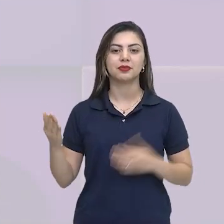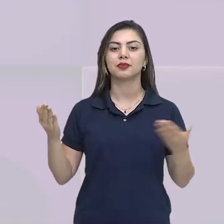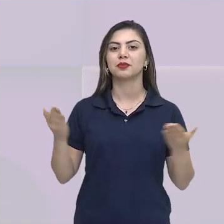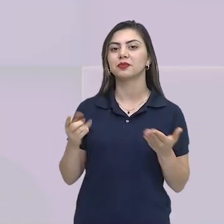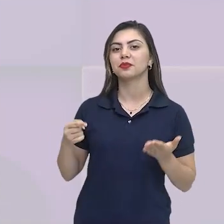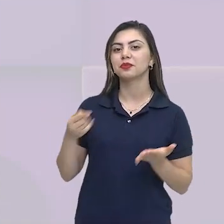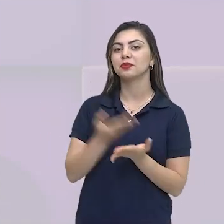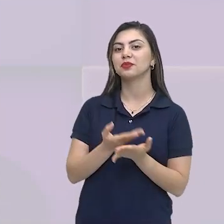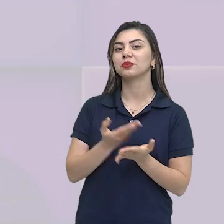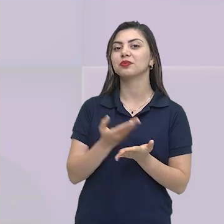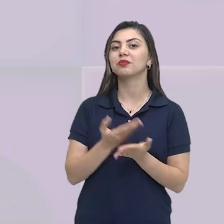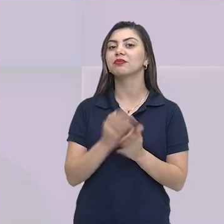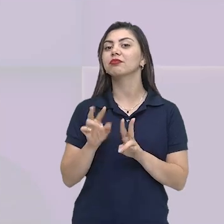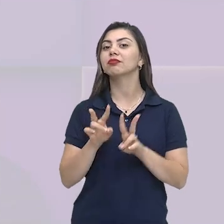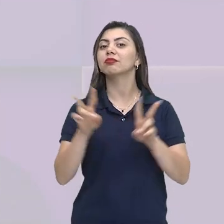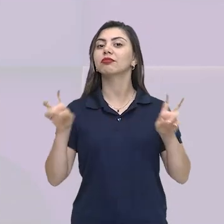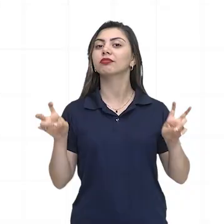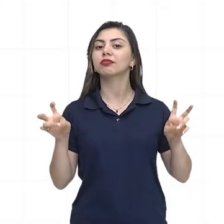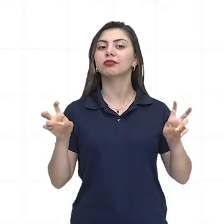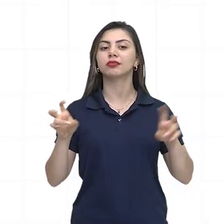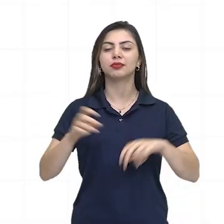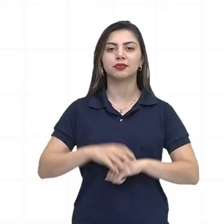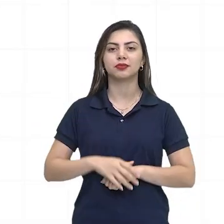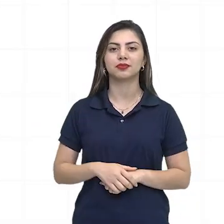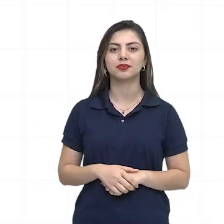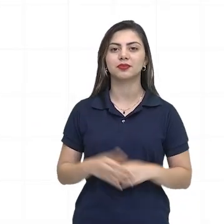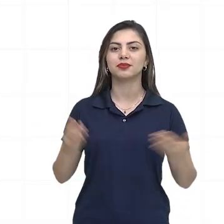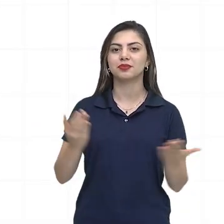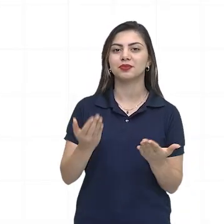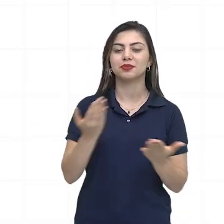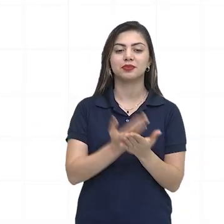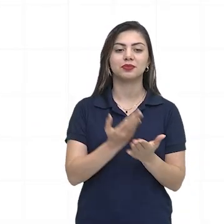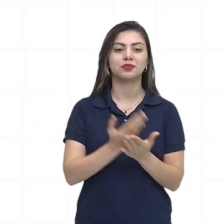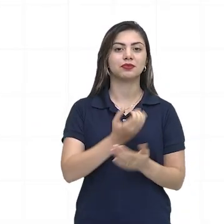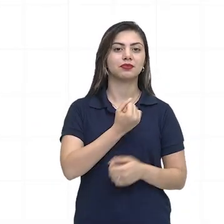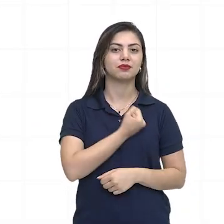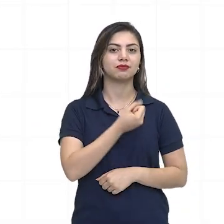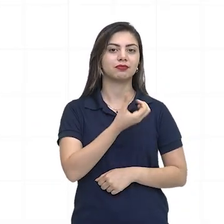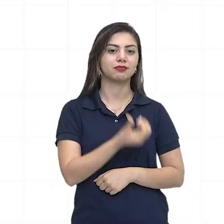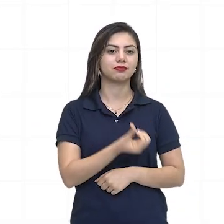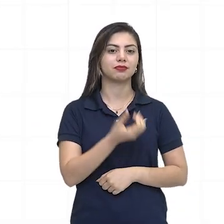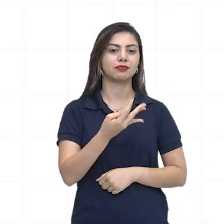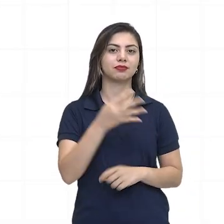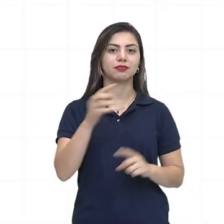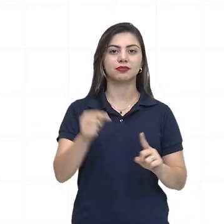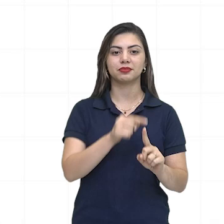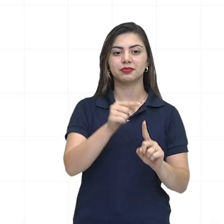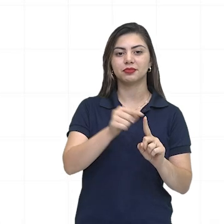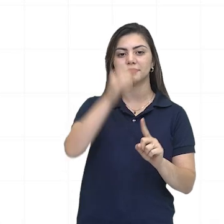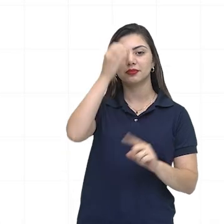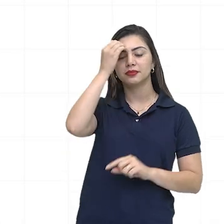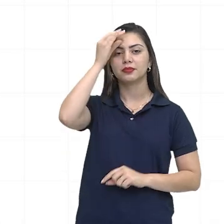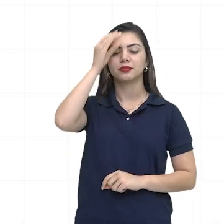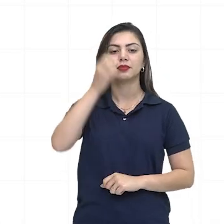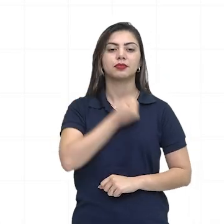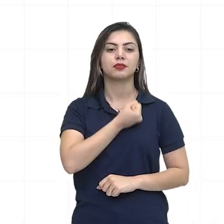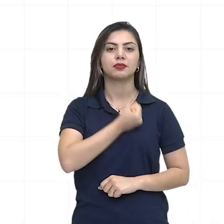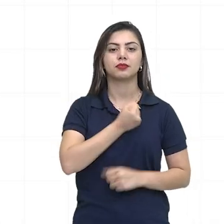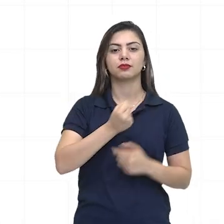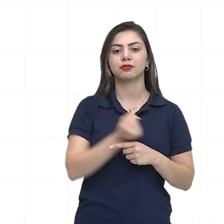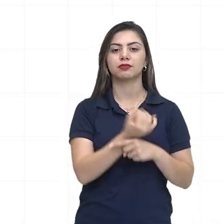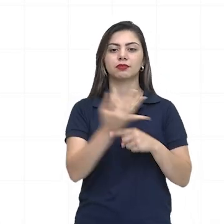a gente vai ver o tema da nossa aula. A nossa aula é de número 64, objeto de conhecimento,